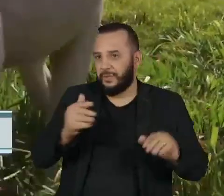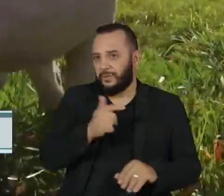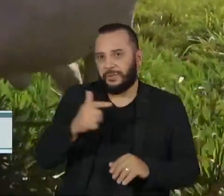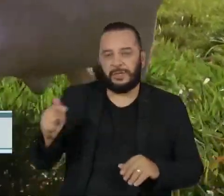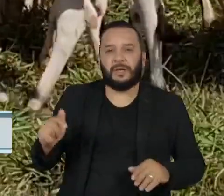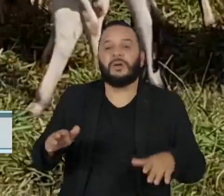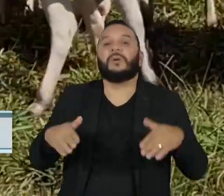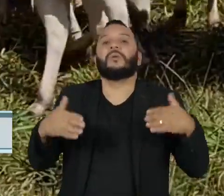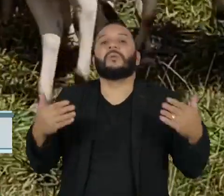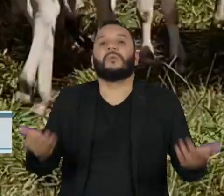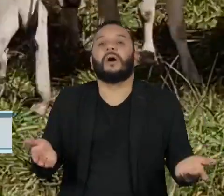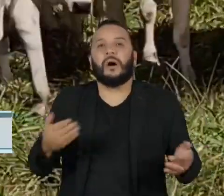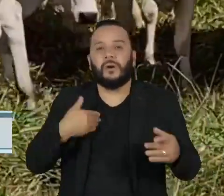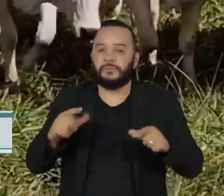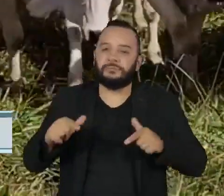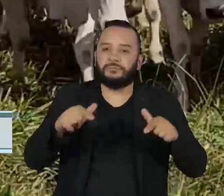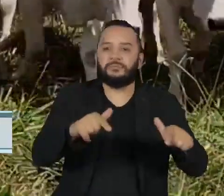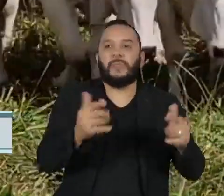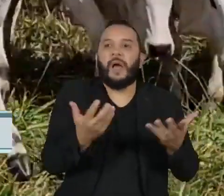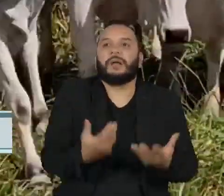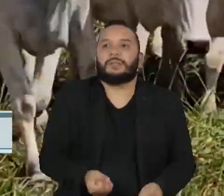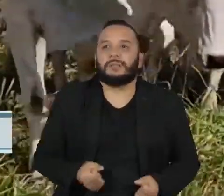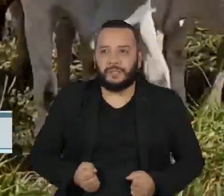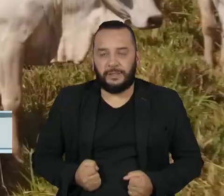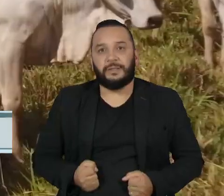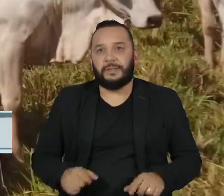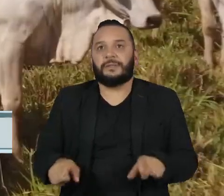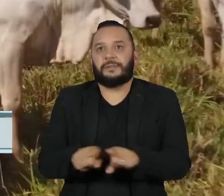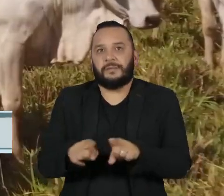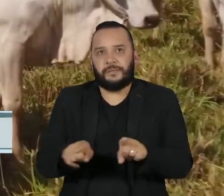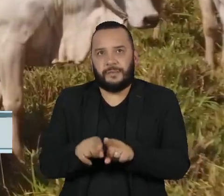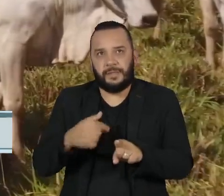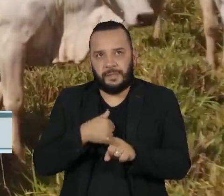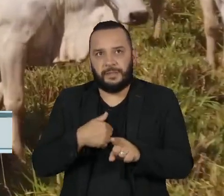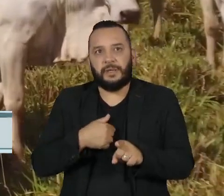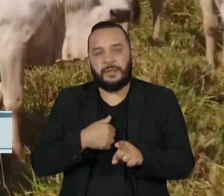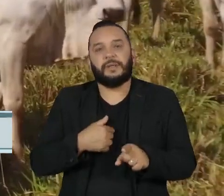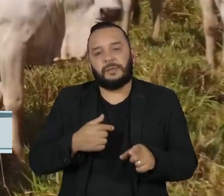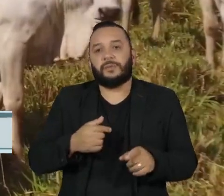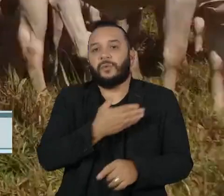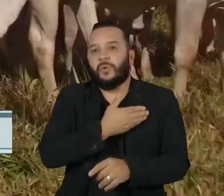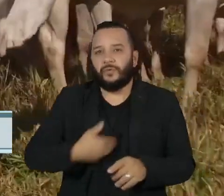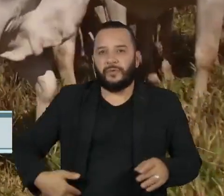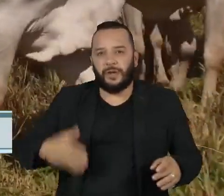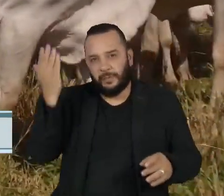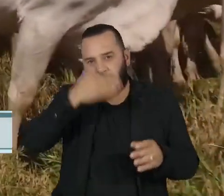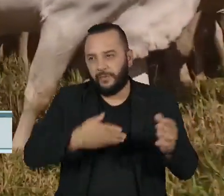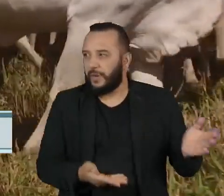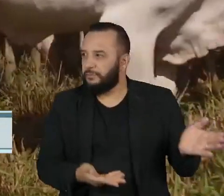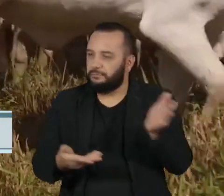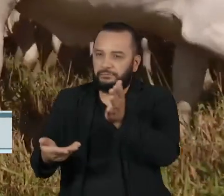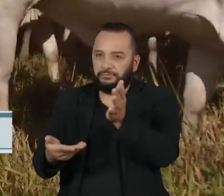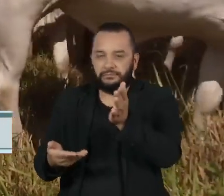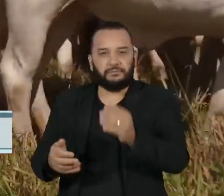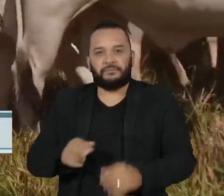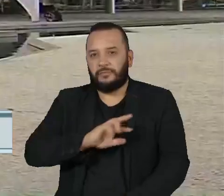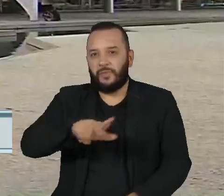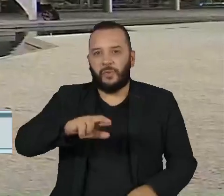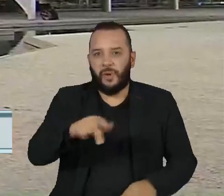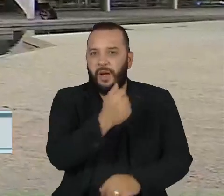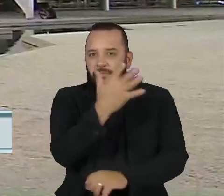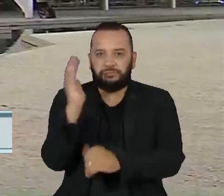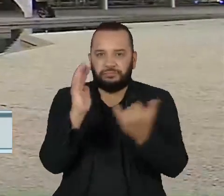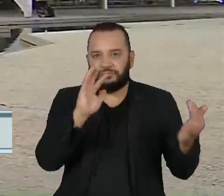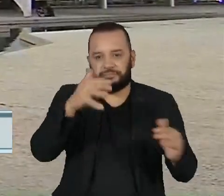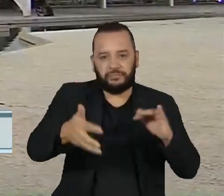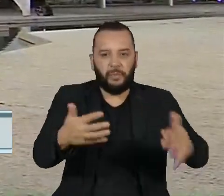qual tipo de certificação será aceito e se selos de mercados ou atestado do governo funcionarão para provar que os produtos não desmatam.